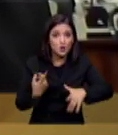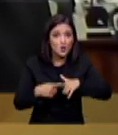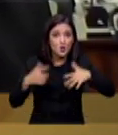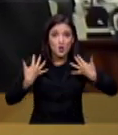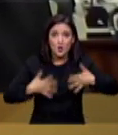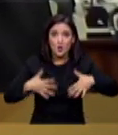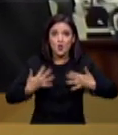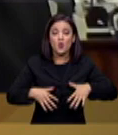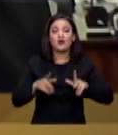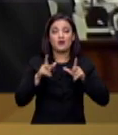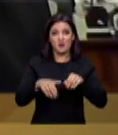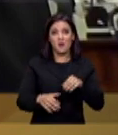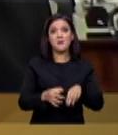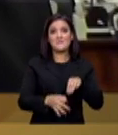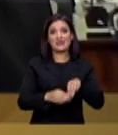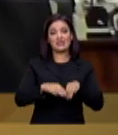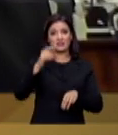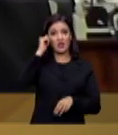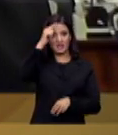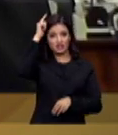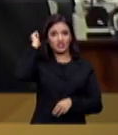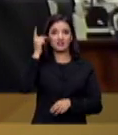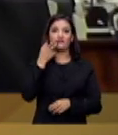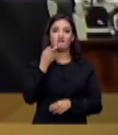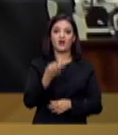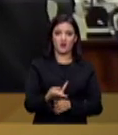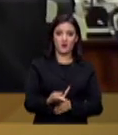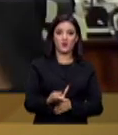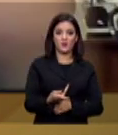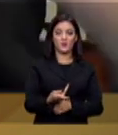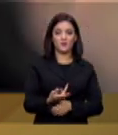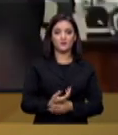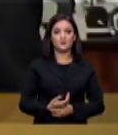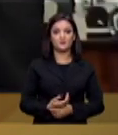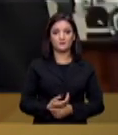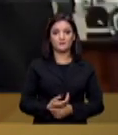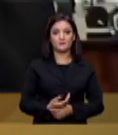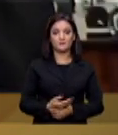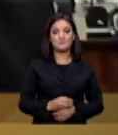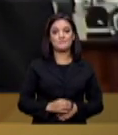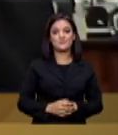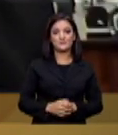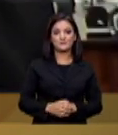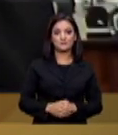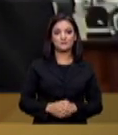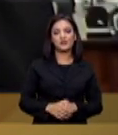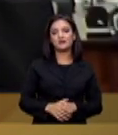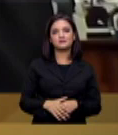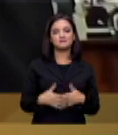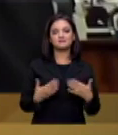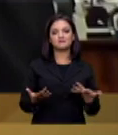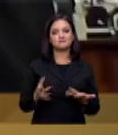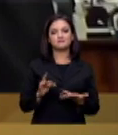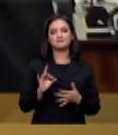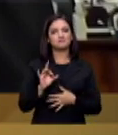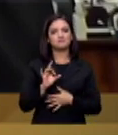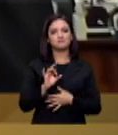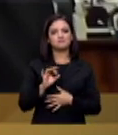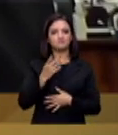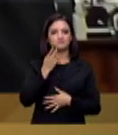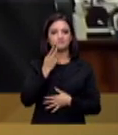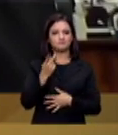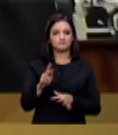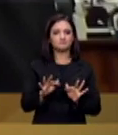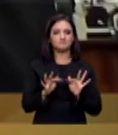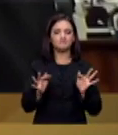no voto do ministro Alexandre de Moraes. Queria fazer só essas considerações, tendo